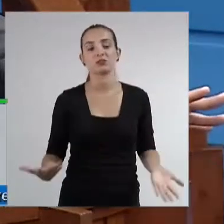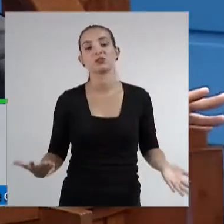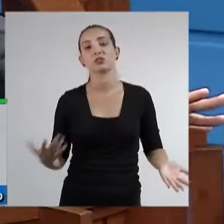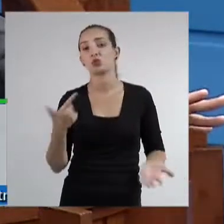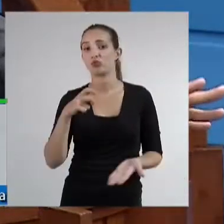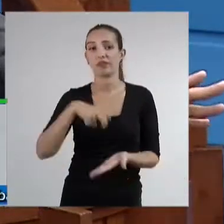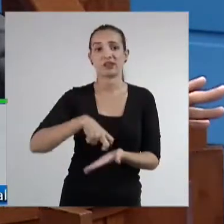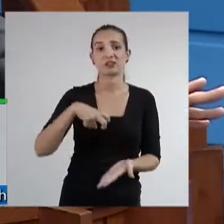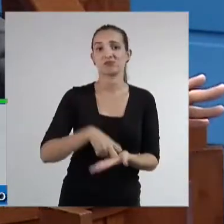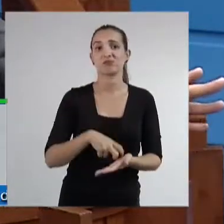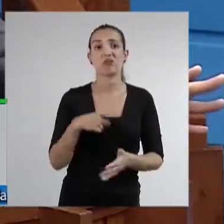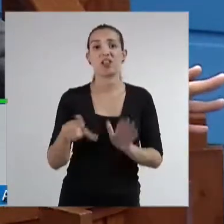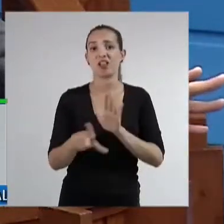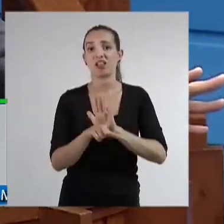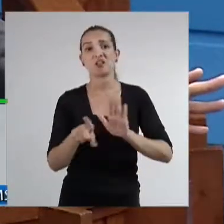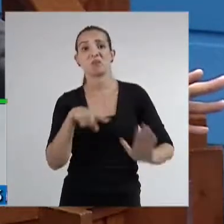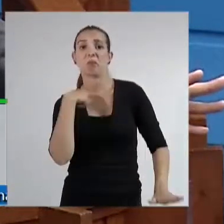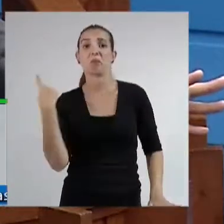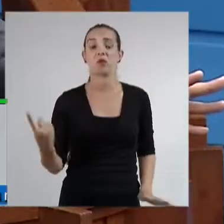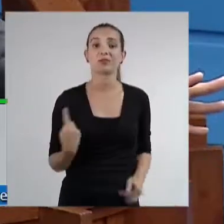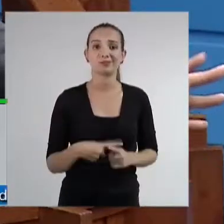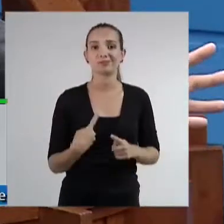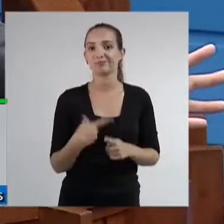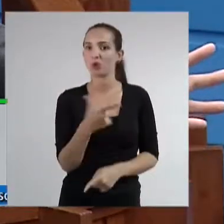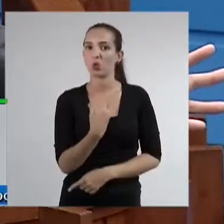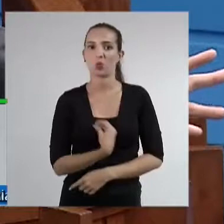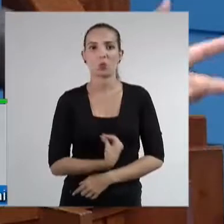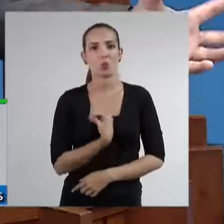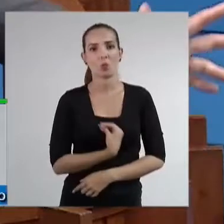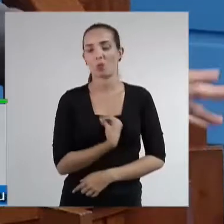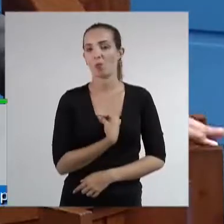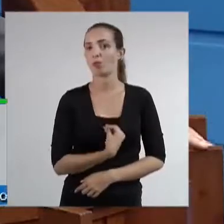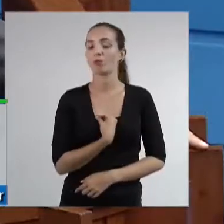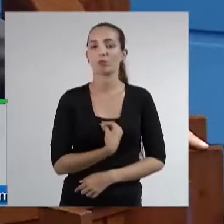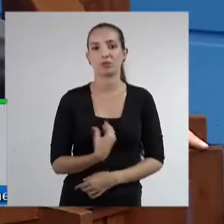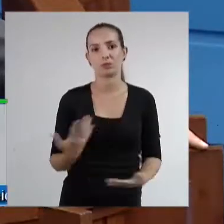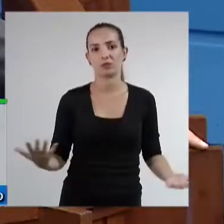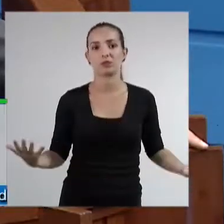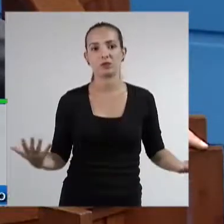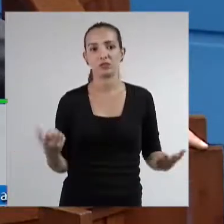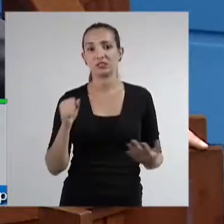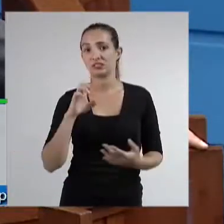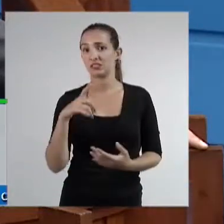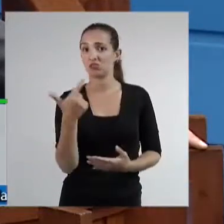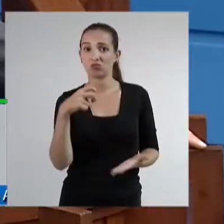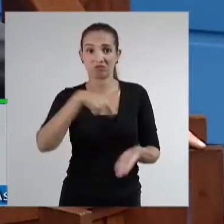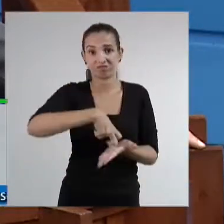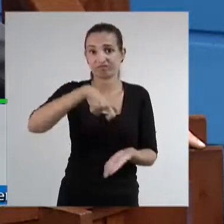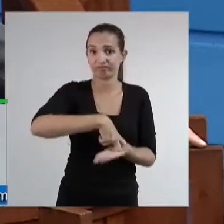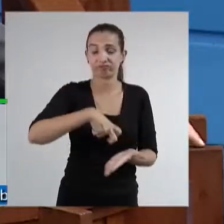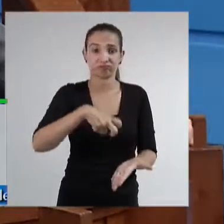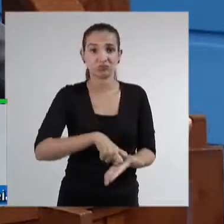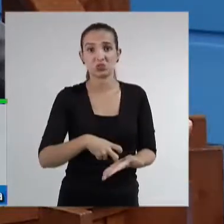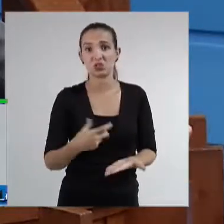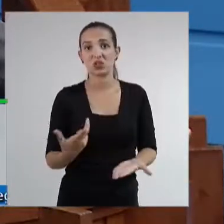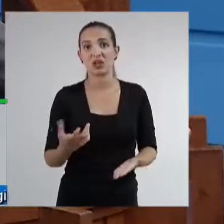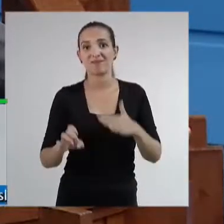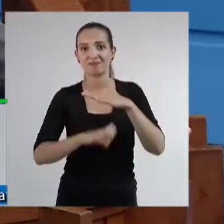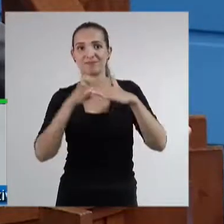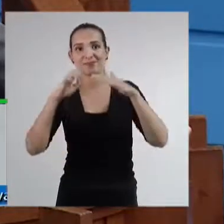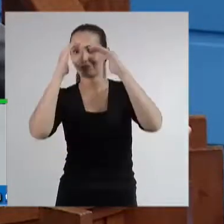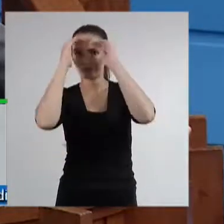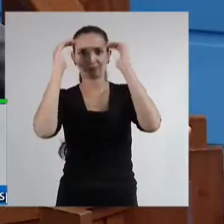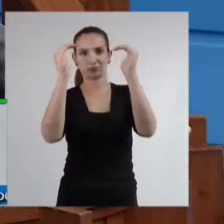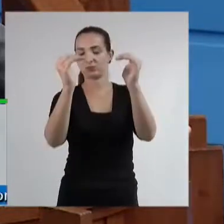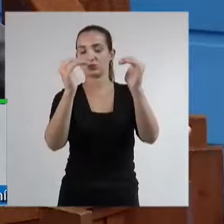morta, é legislação morta. Se não tem punição, por que é que a pessoa vai cumprir? Eu apresentei esse projeto, que foi aprovado